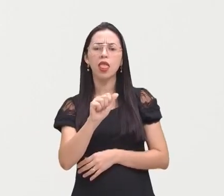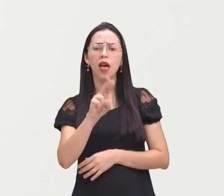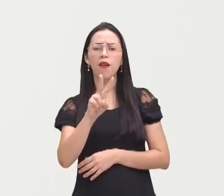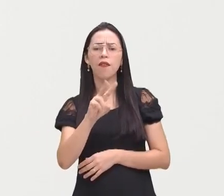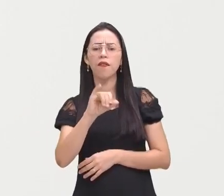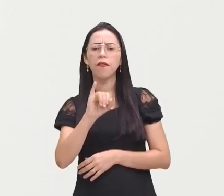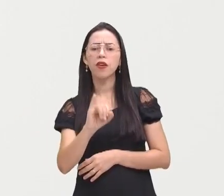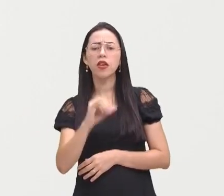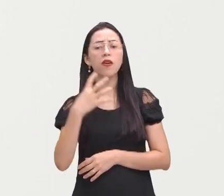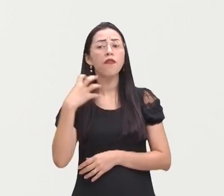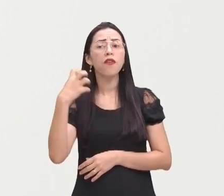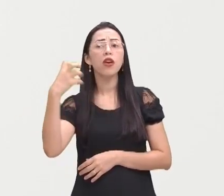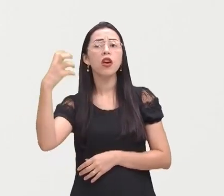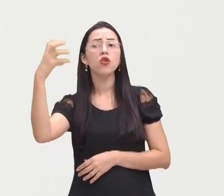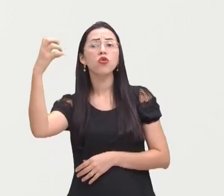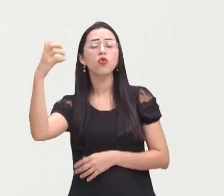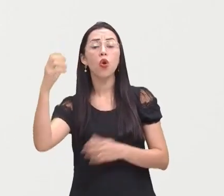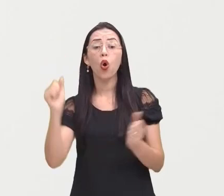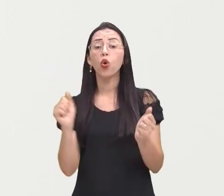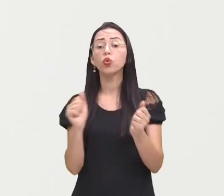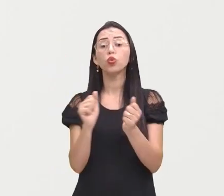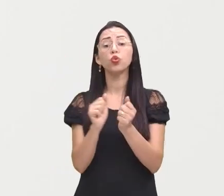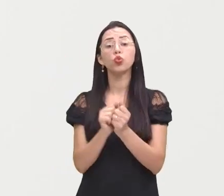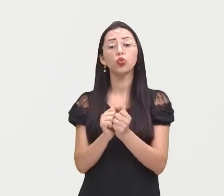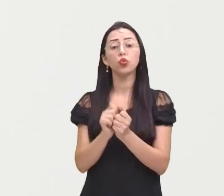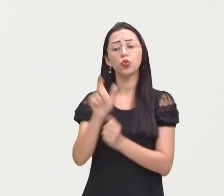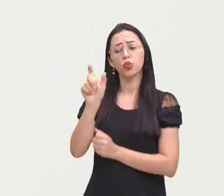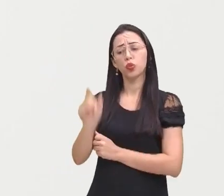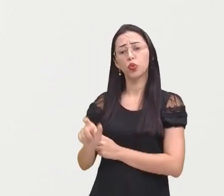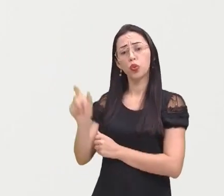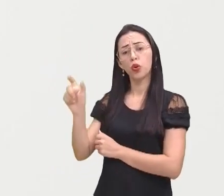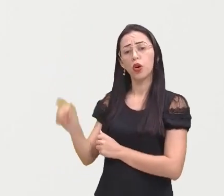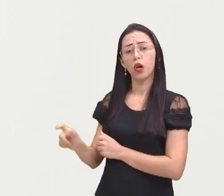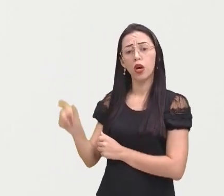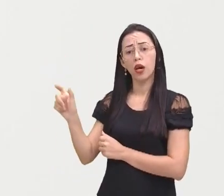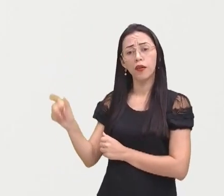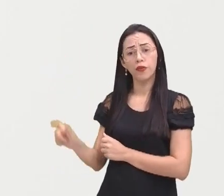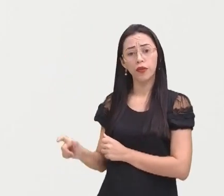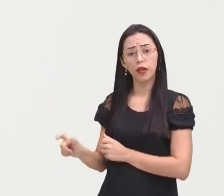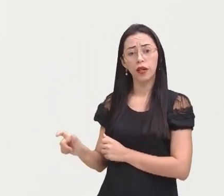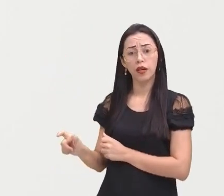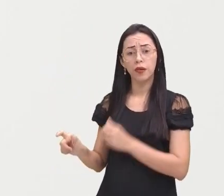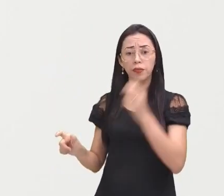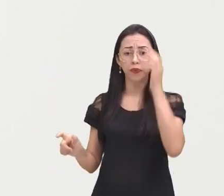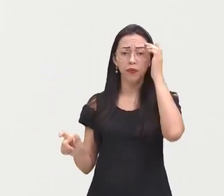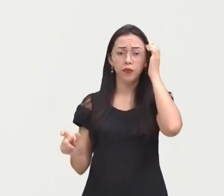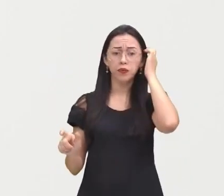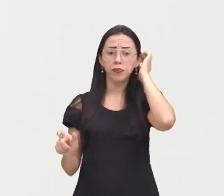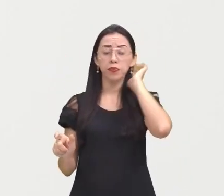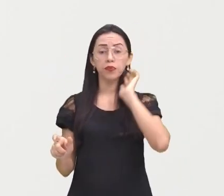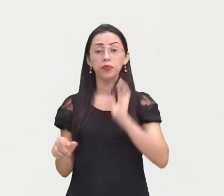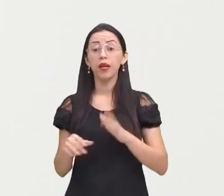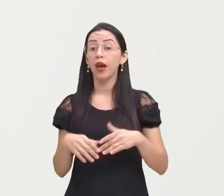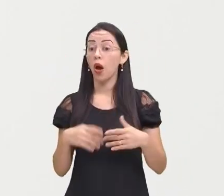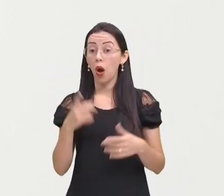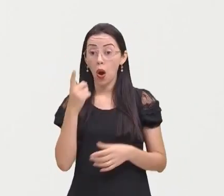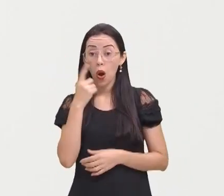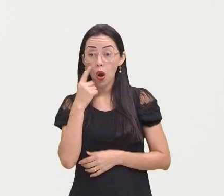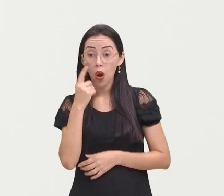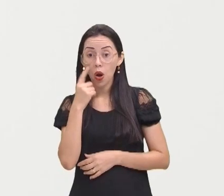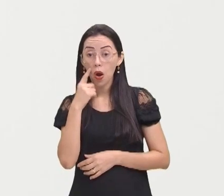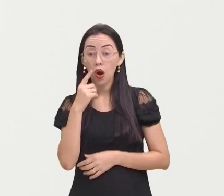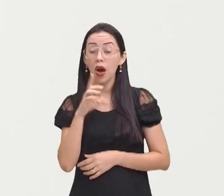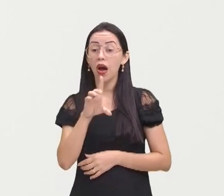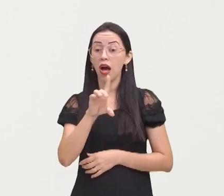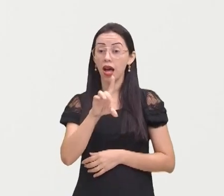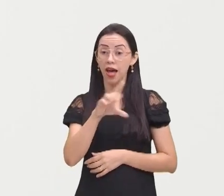a pessoa do relato? Quem é a pessoa do relato? É o Davi. Foi o Davi que escreveu, com a